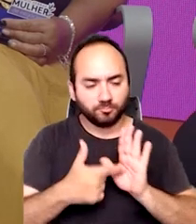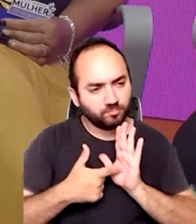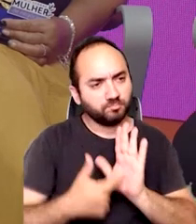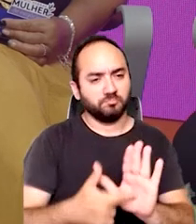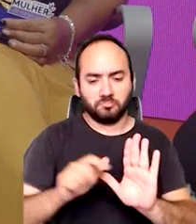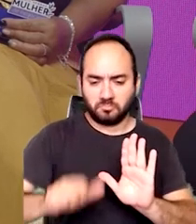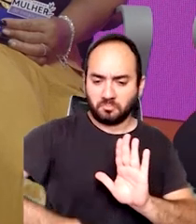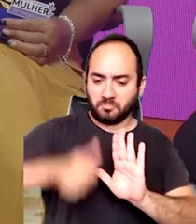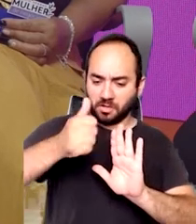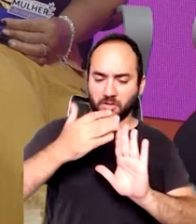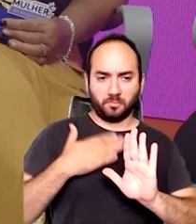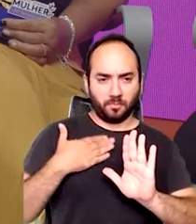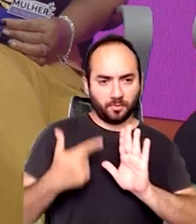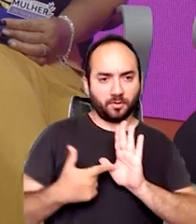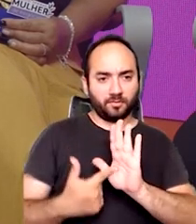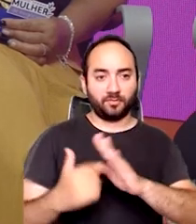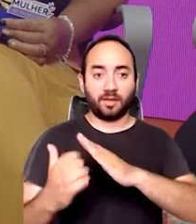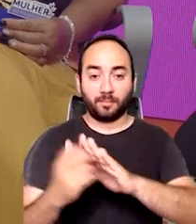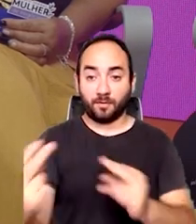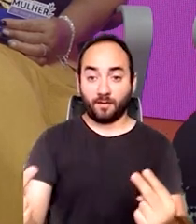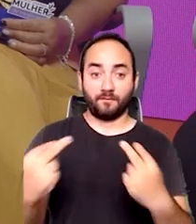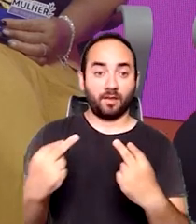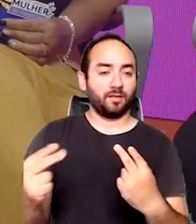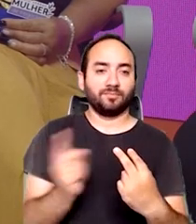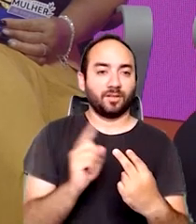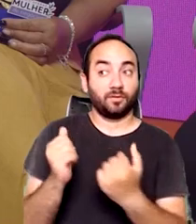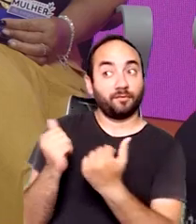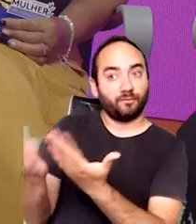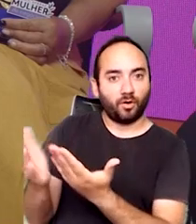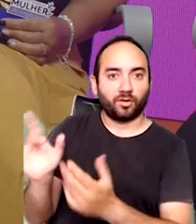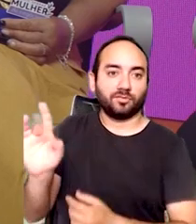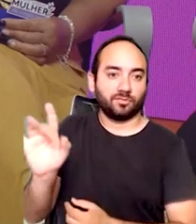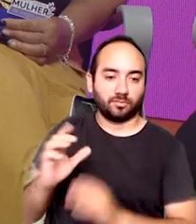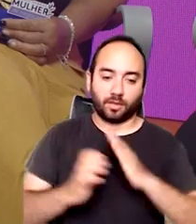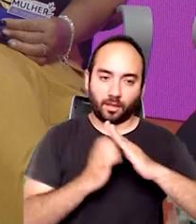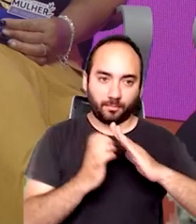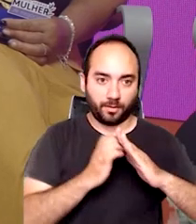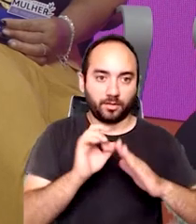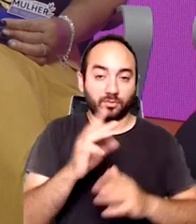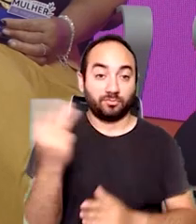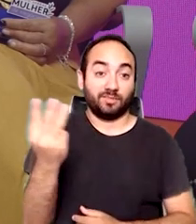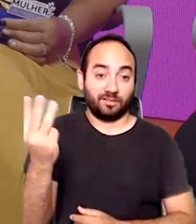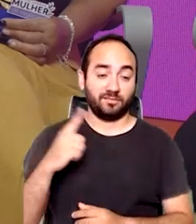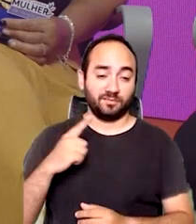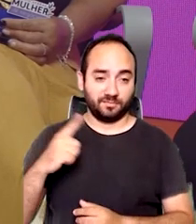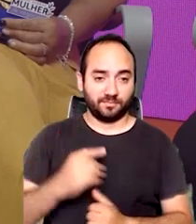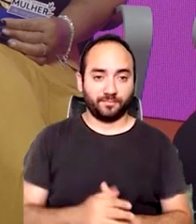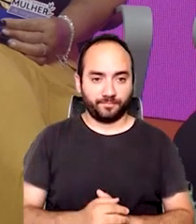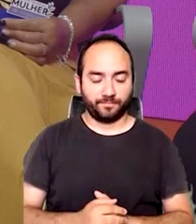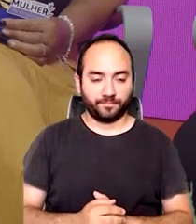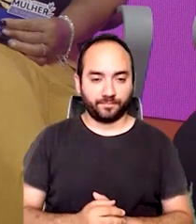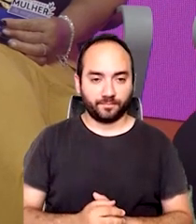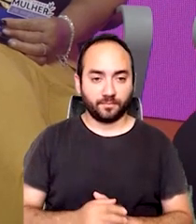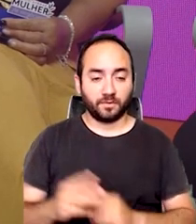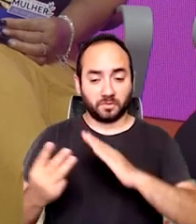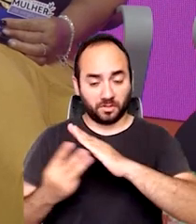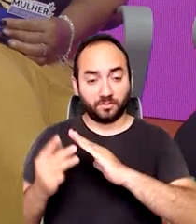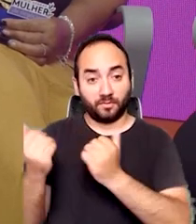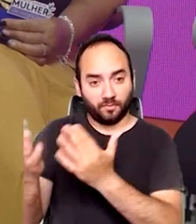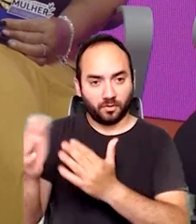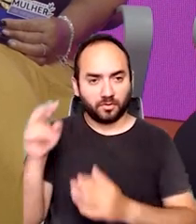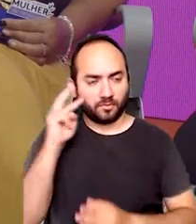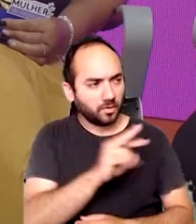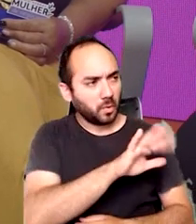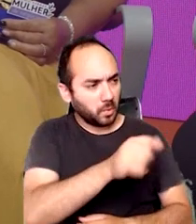sempre procurava mostrar o meu melhor e a empresa Nunca via sempre as pessoas de fora porque é empresa terceirizada os de fora Nossa você tem um